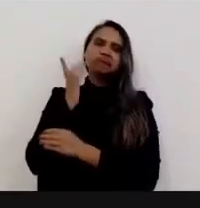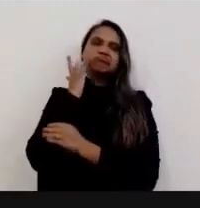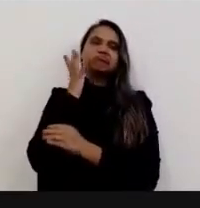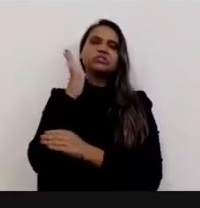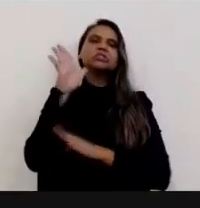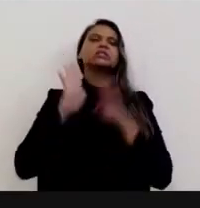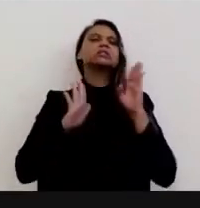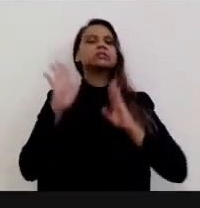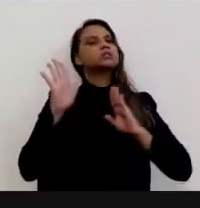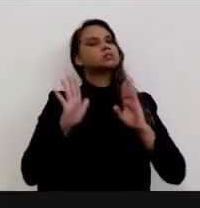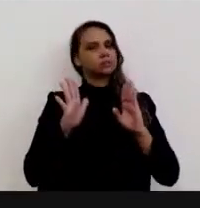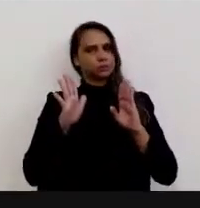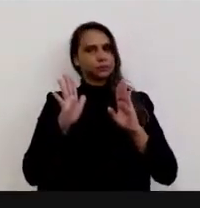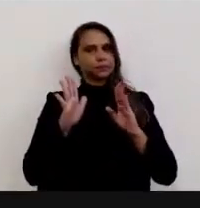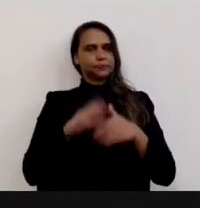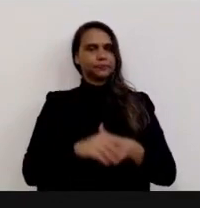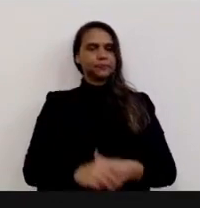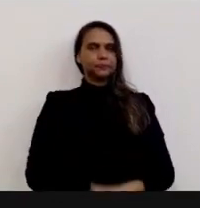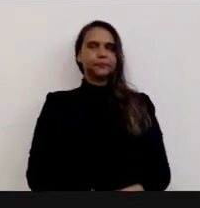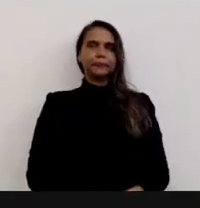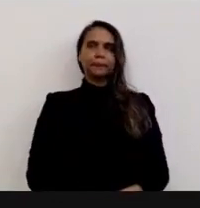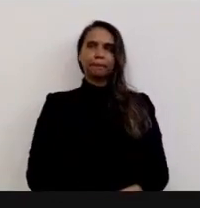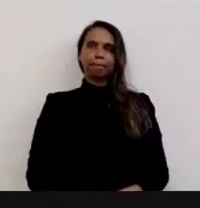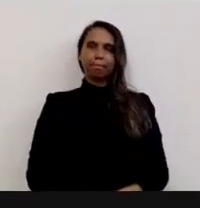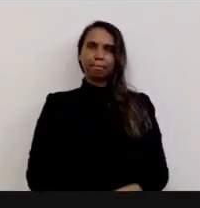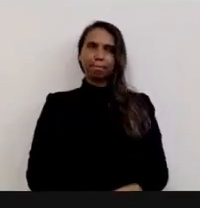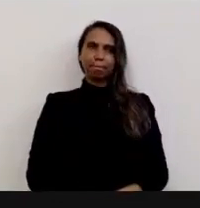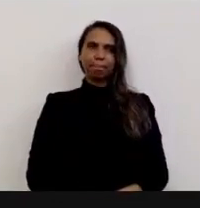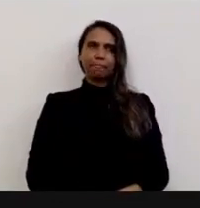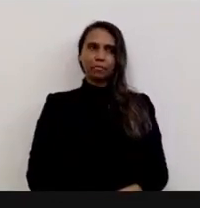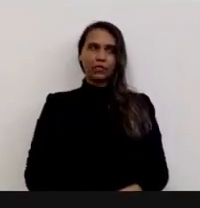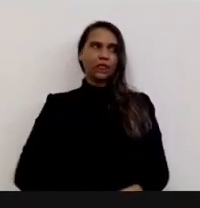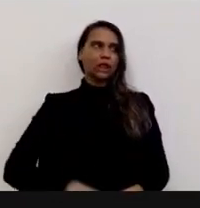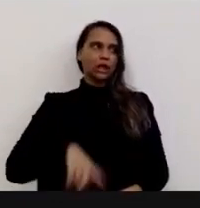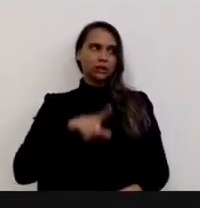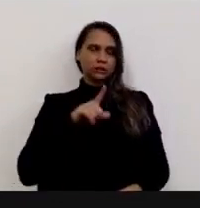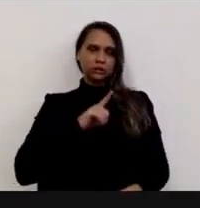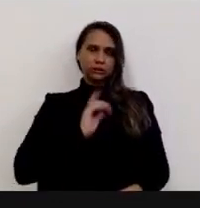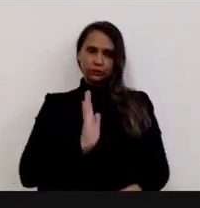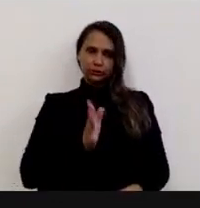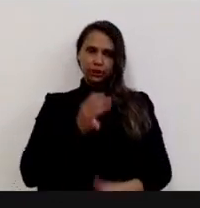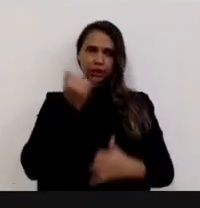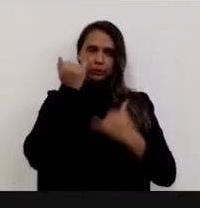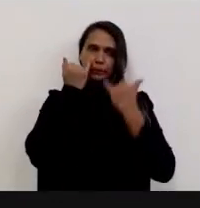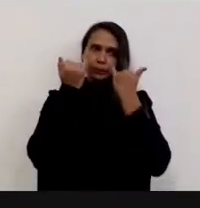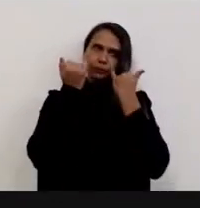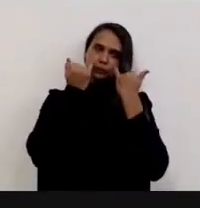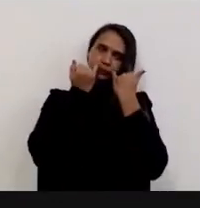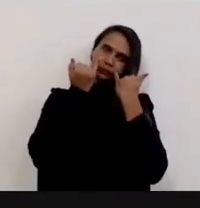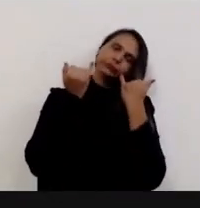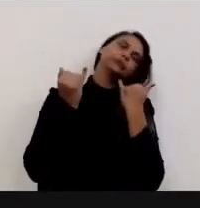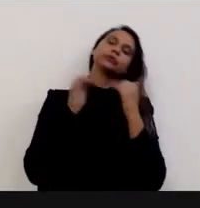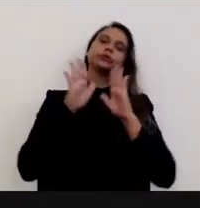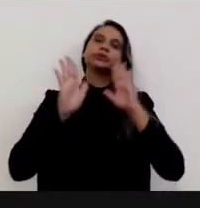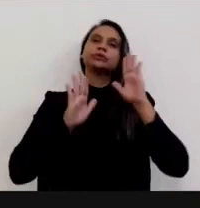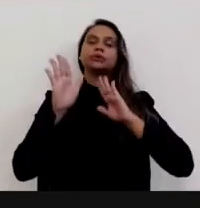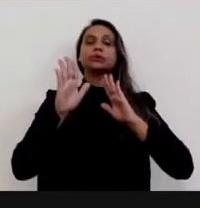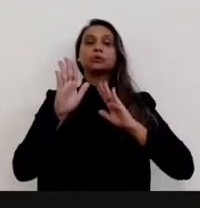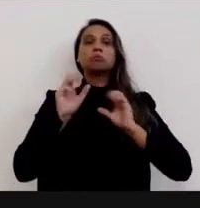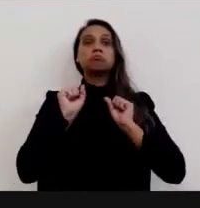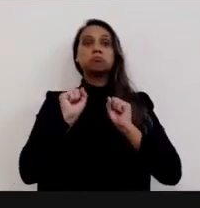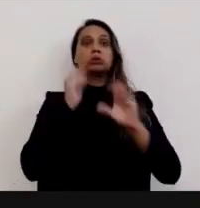para poder acessar os dados abertos. Eu tendo esses dados das licitações, eu poderia